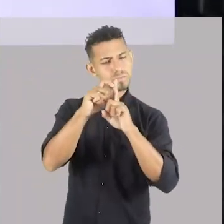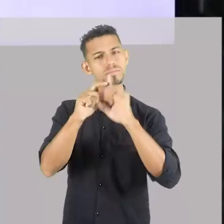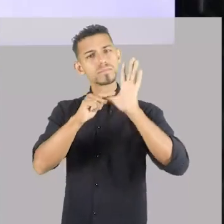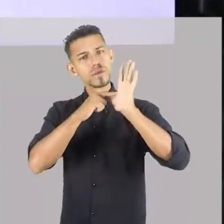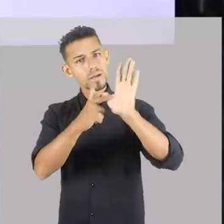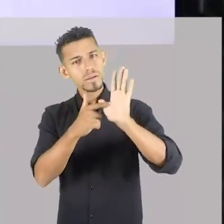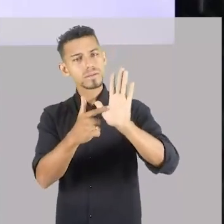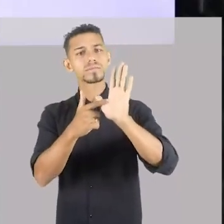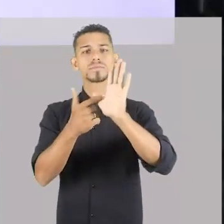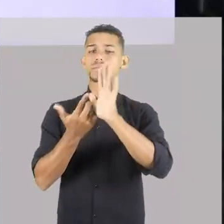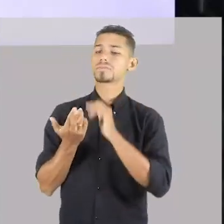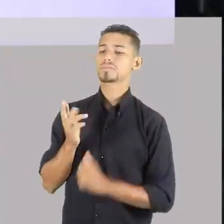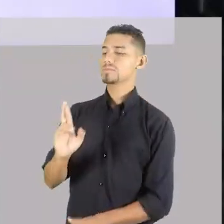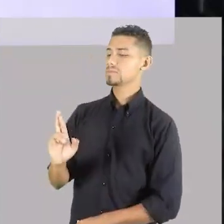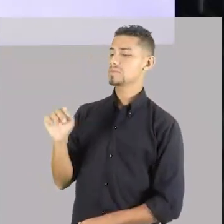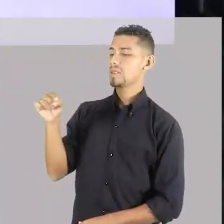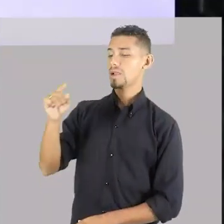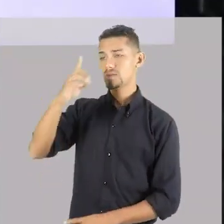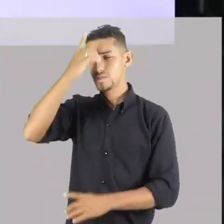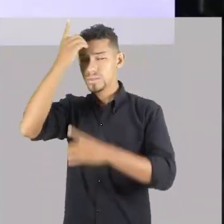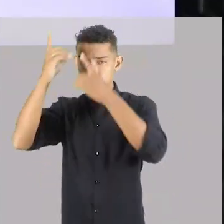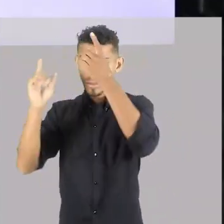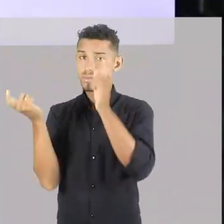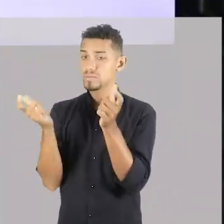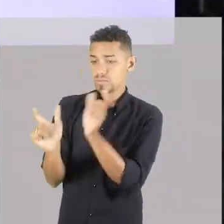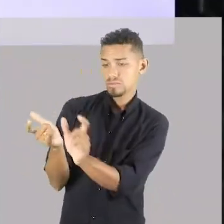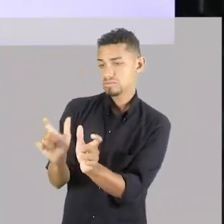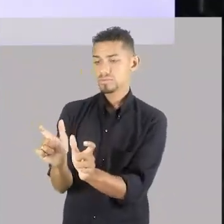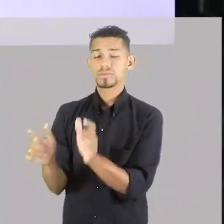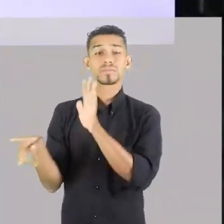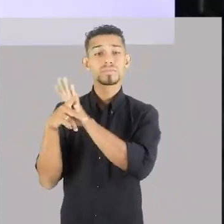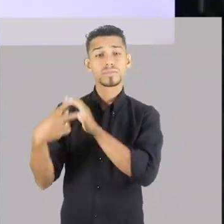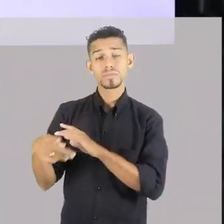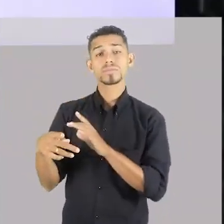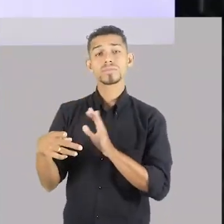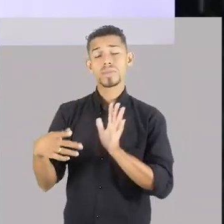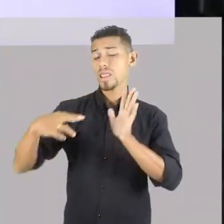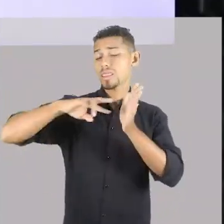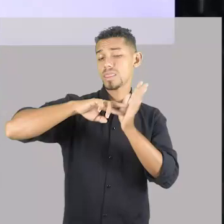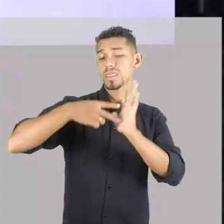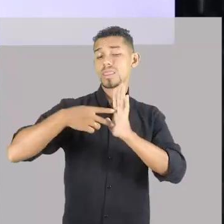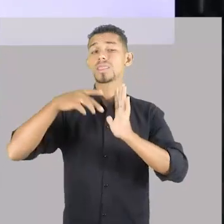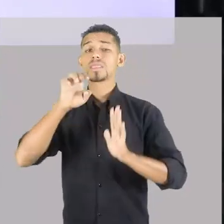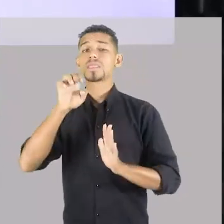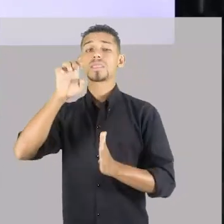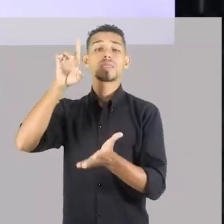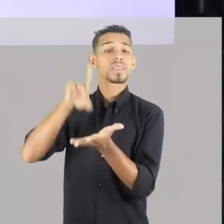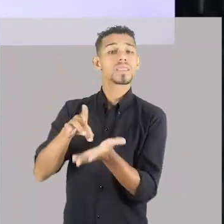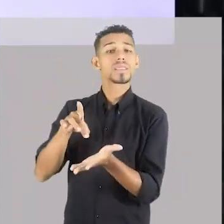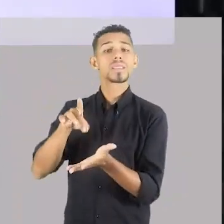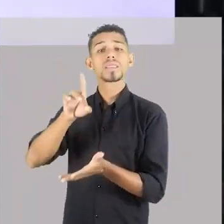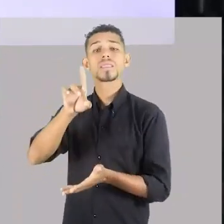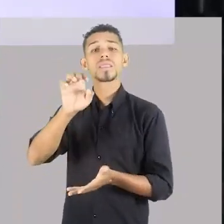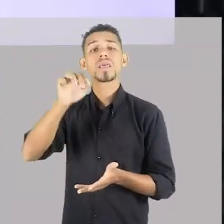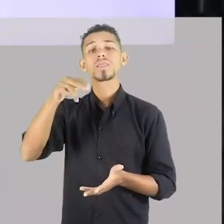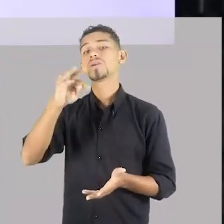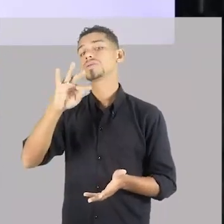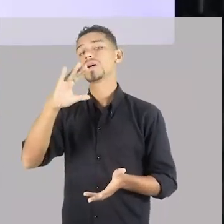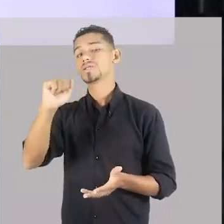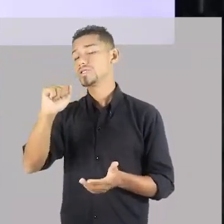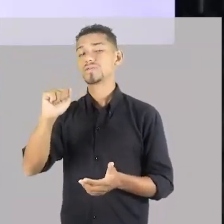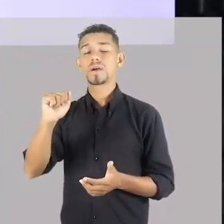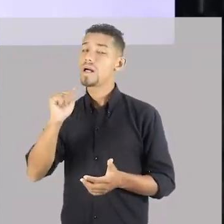suas ideias dentro de uma referência predominantemente denotativa. E no texto literário não é isso que